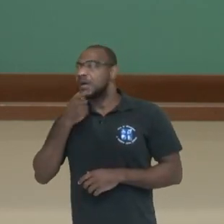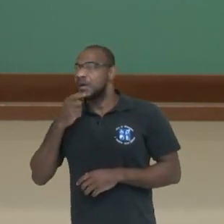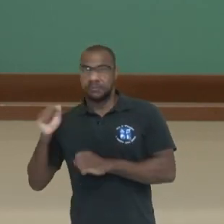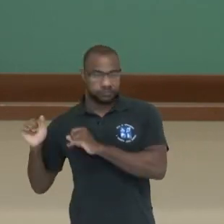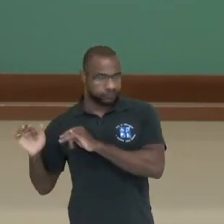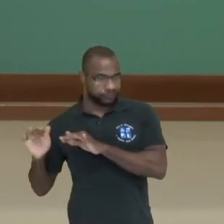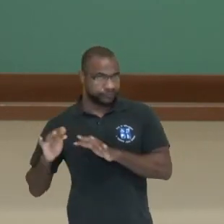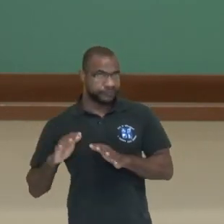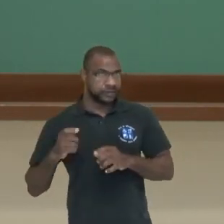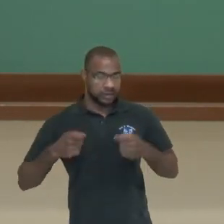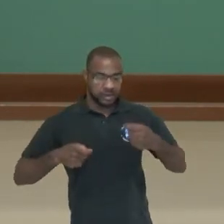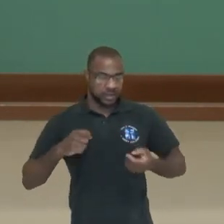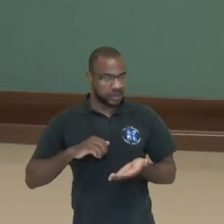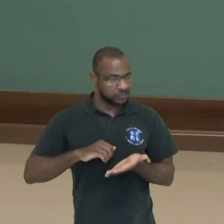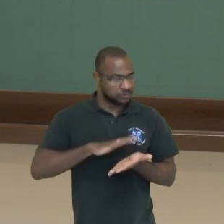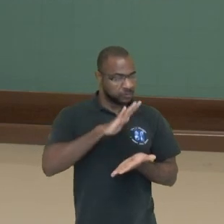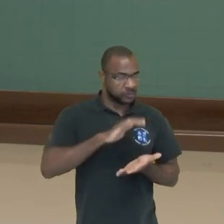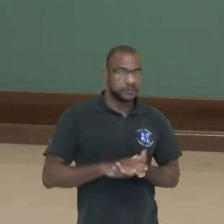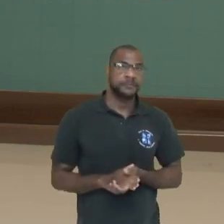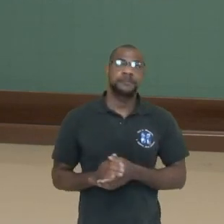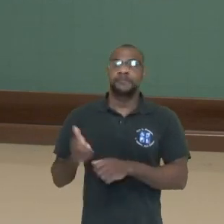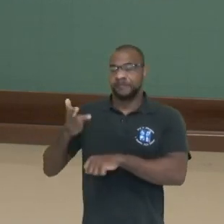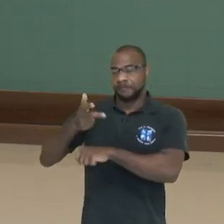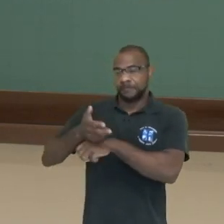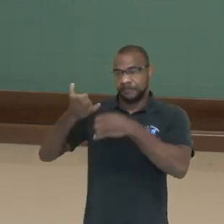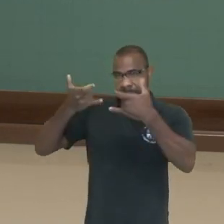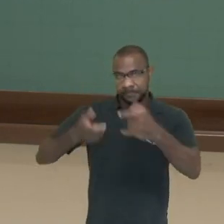governo argentino. Nesse vídeo, nós